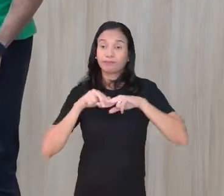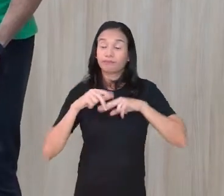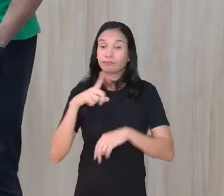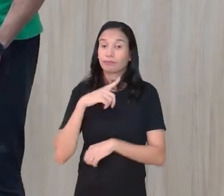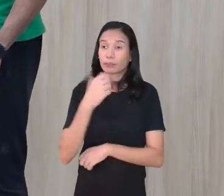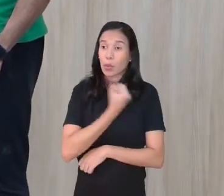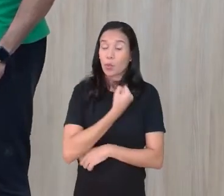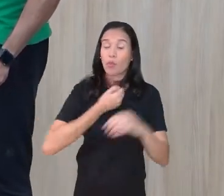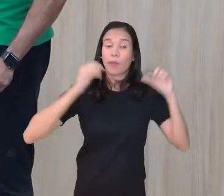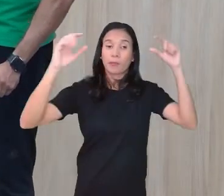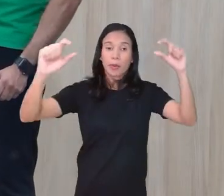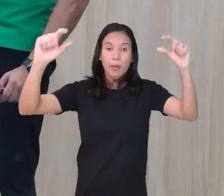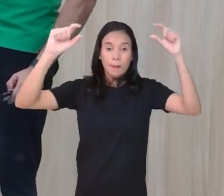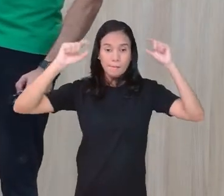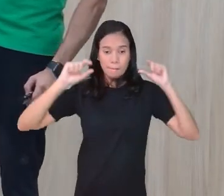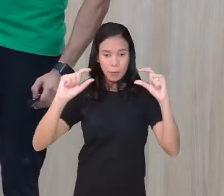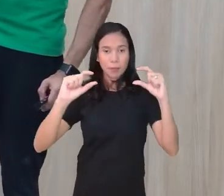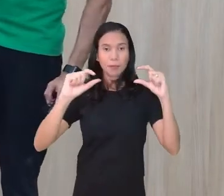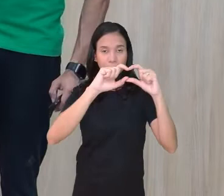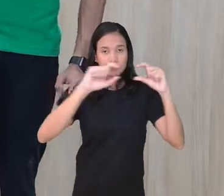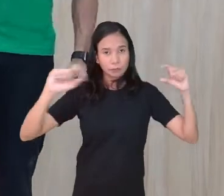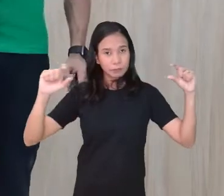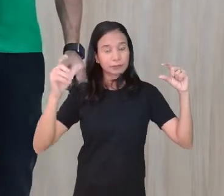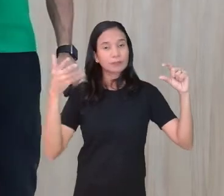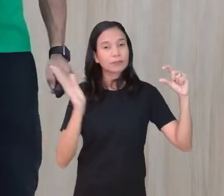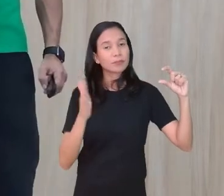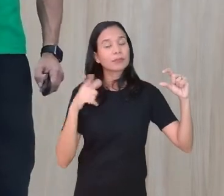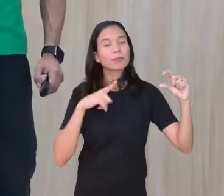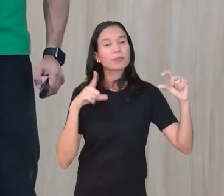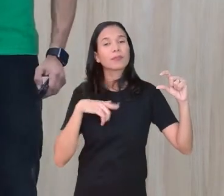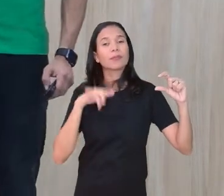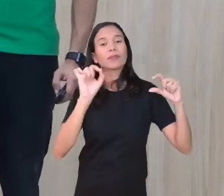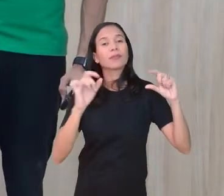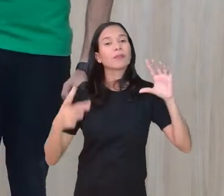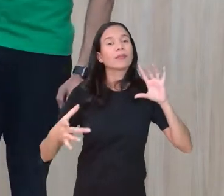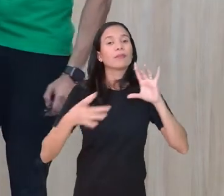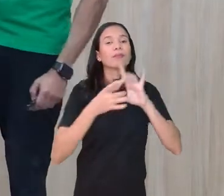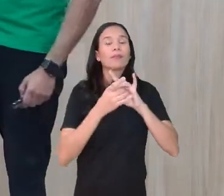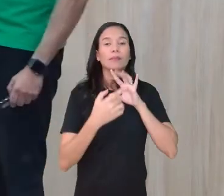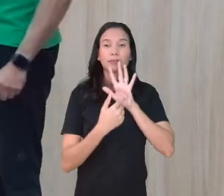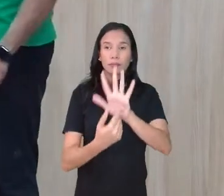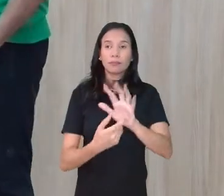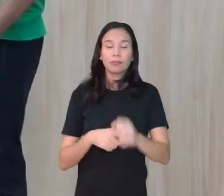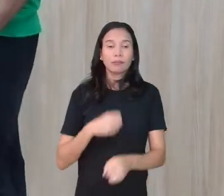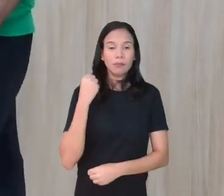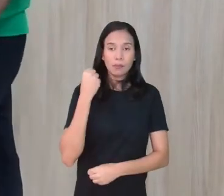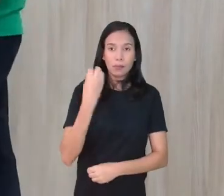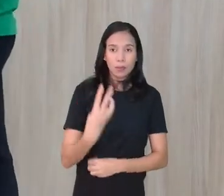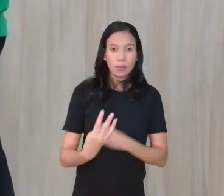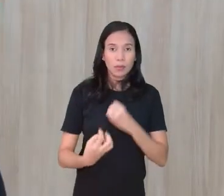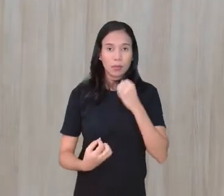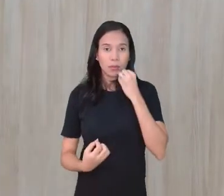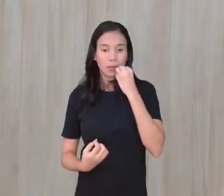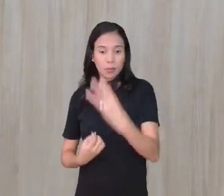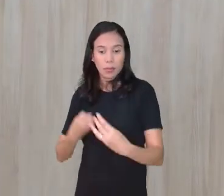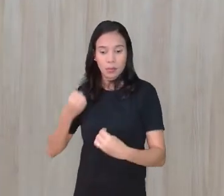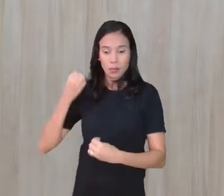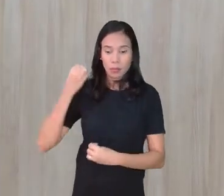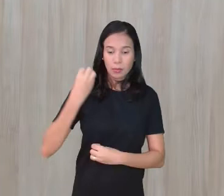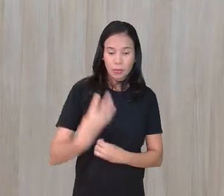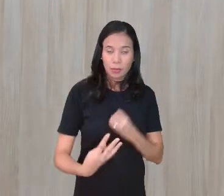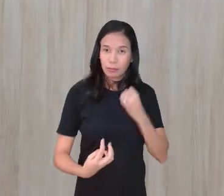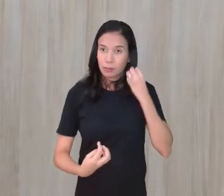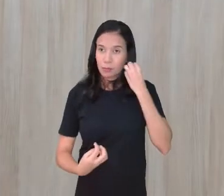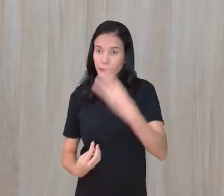aqui embaixo, tá? São os valores aí que estão indo de 3 em 3, né? Eu tenho aqui,